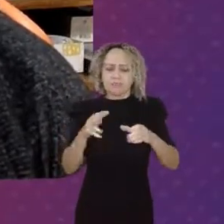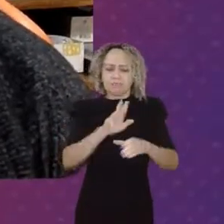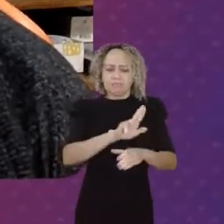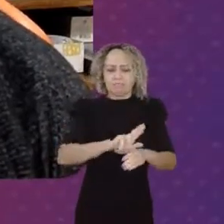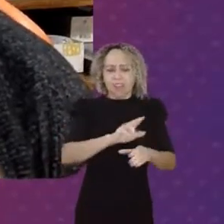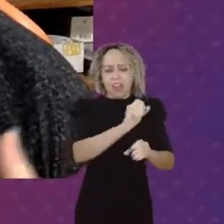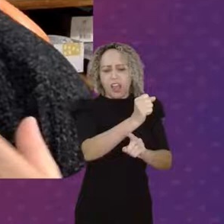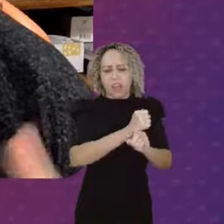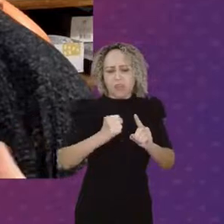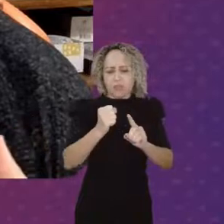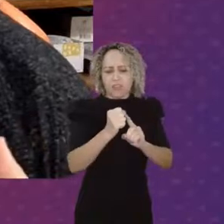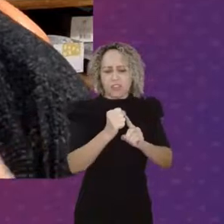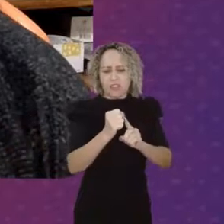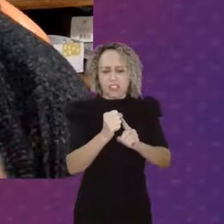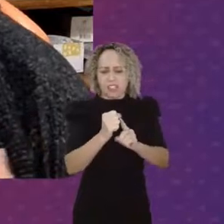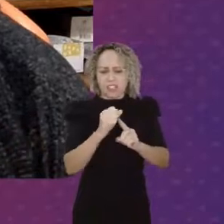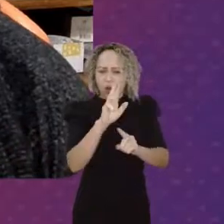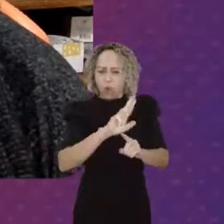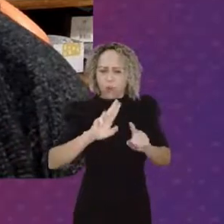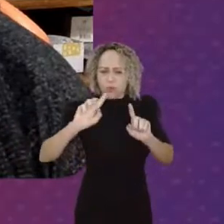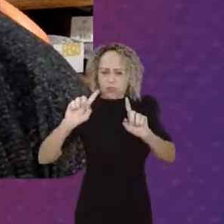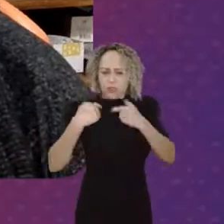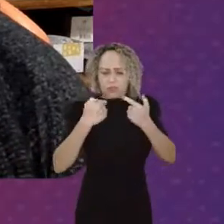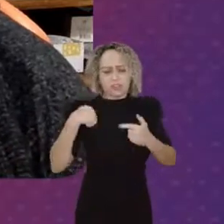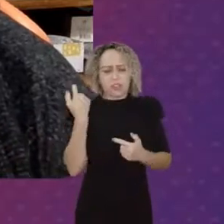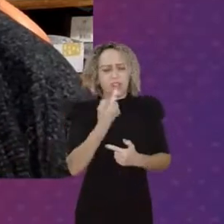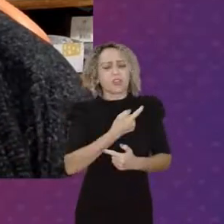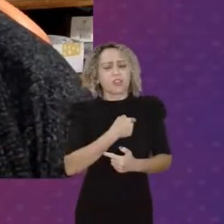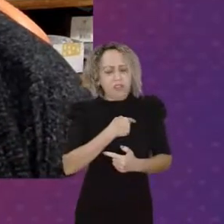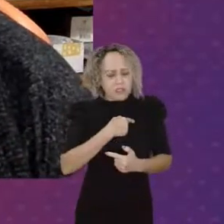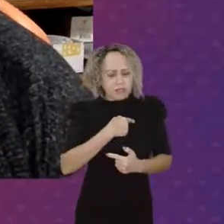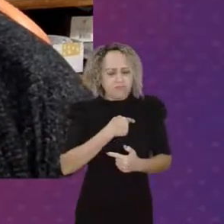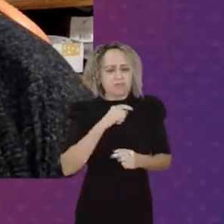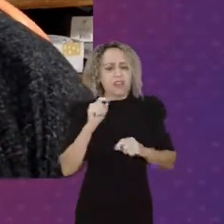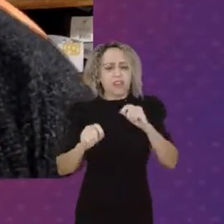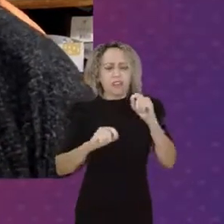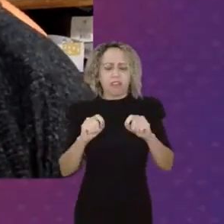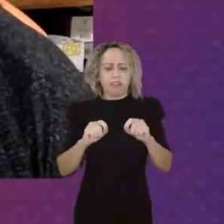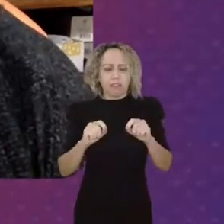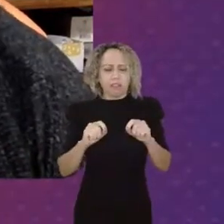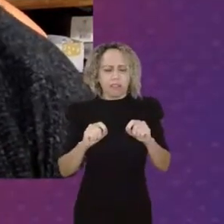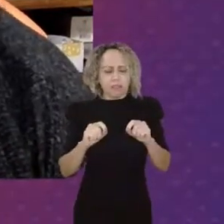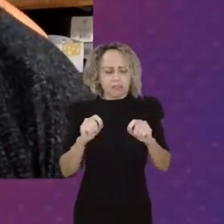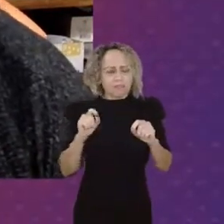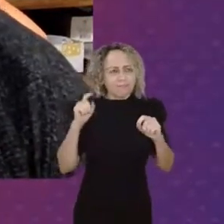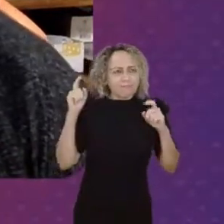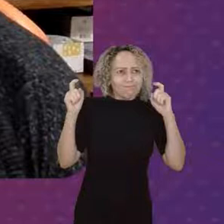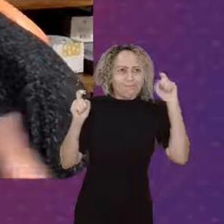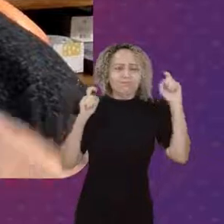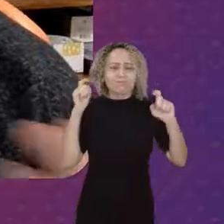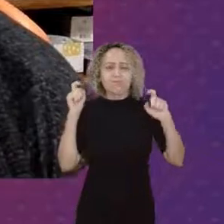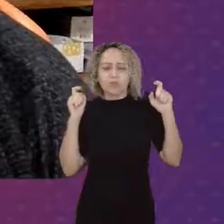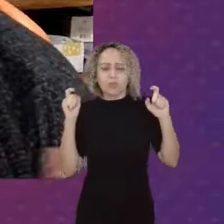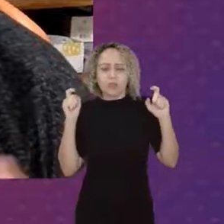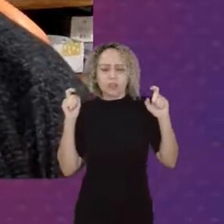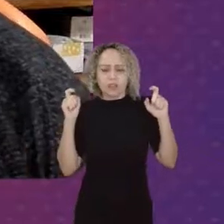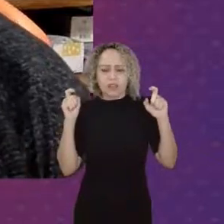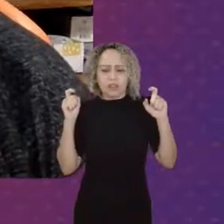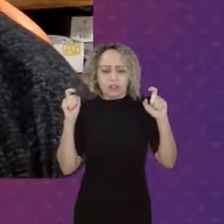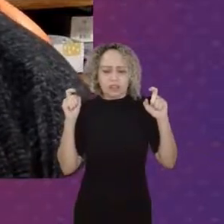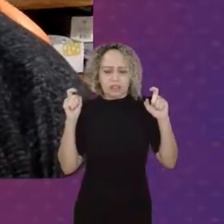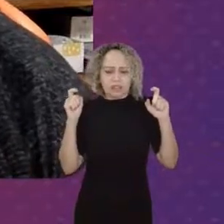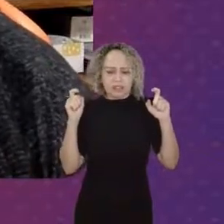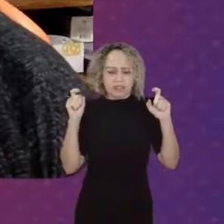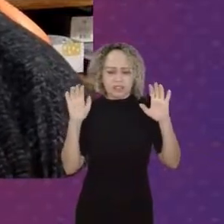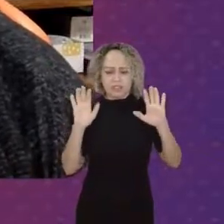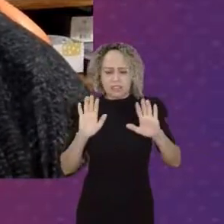como uma ferramenta, como algo para que a gente possa se preocupar e deixar questões